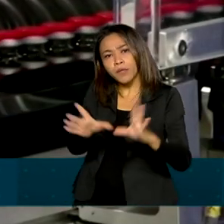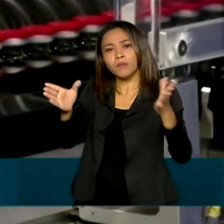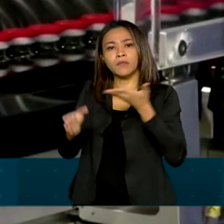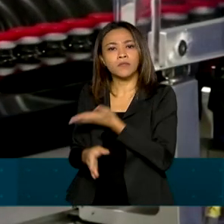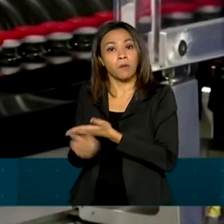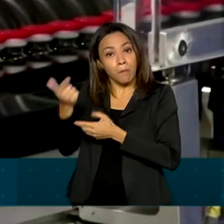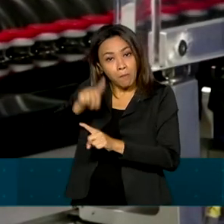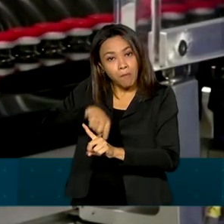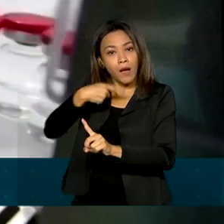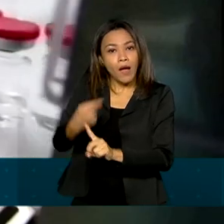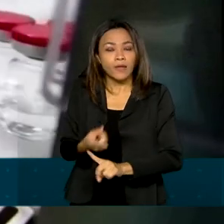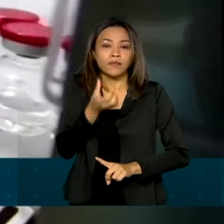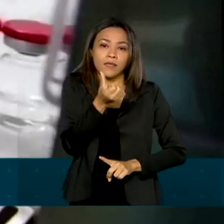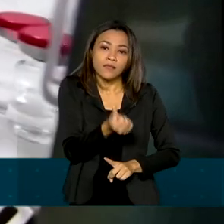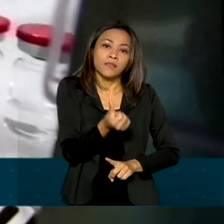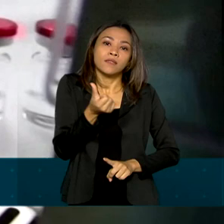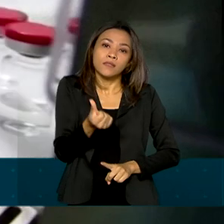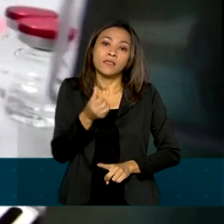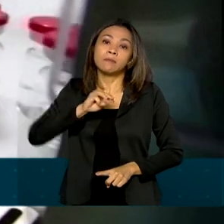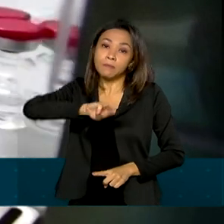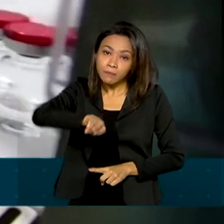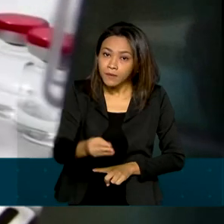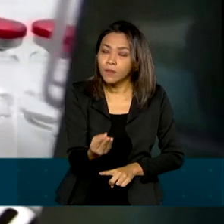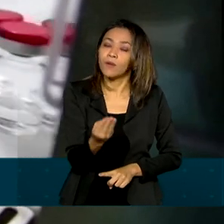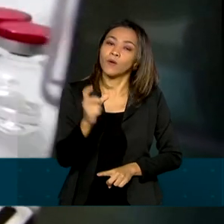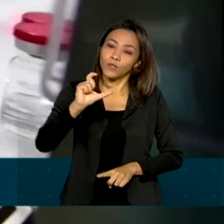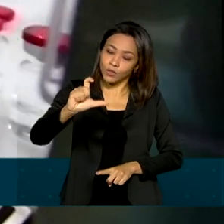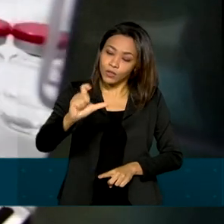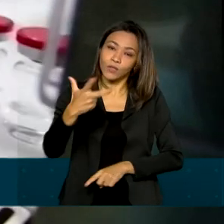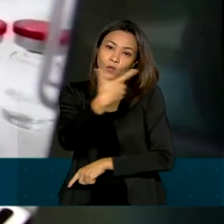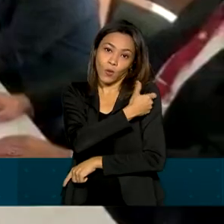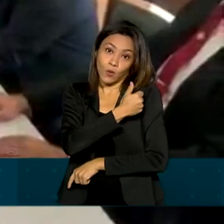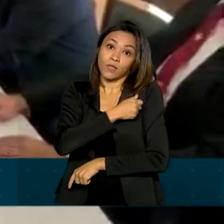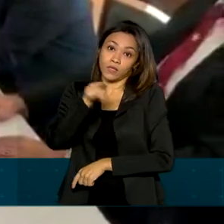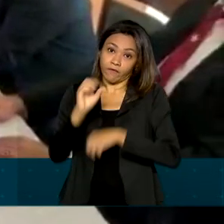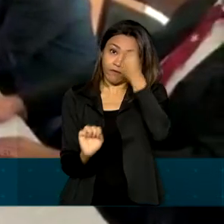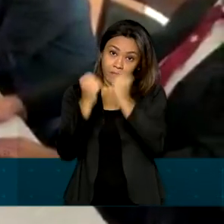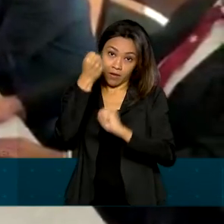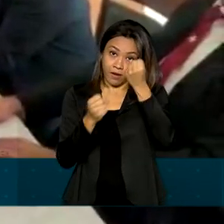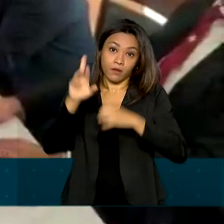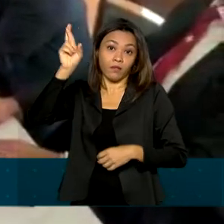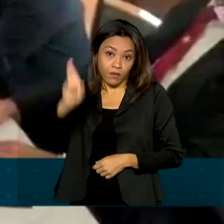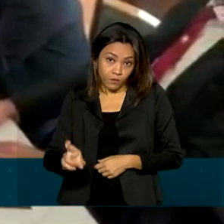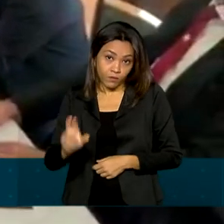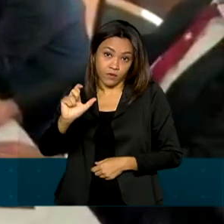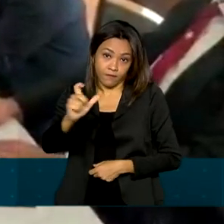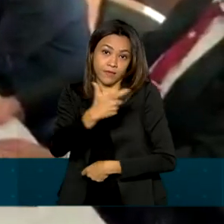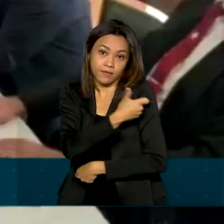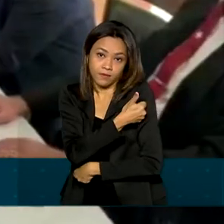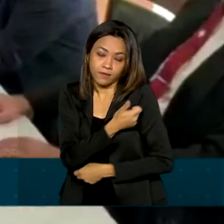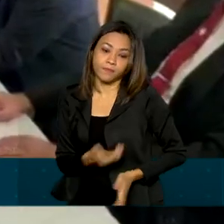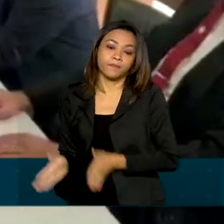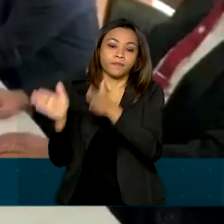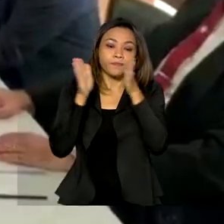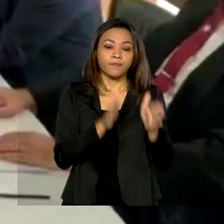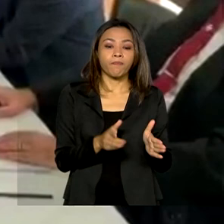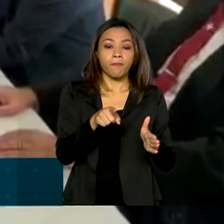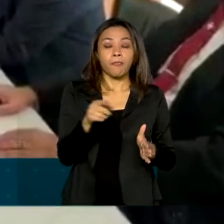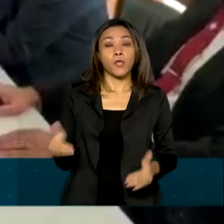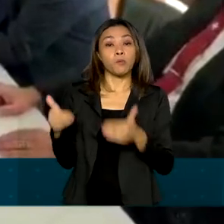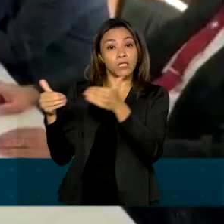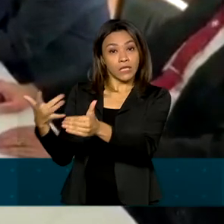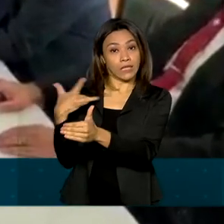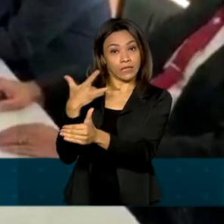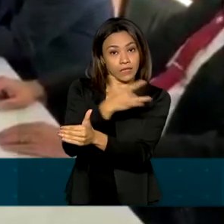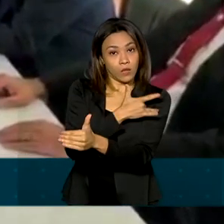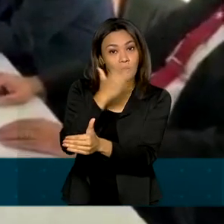aquisição de mais de 66 milhões de doses da vacina fabricada na Rússia. O Ministério da Saúde já tem tratativas, seja com o